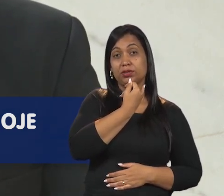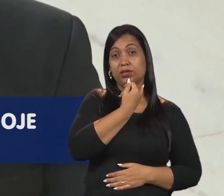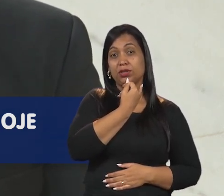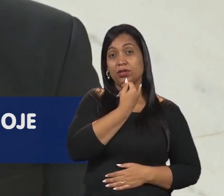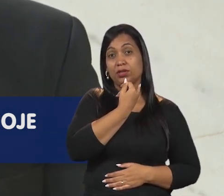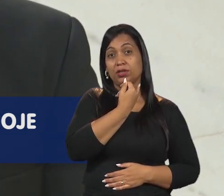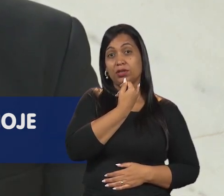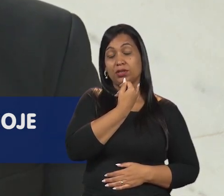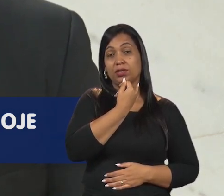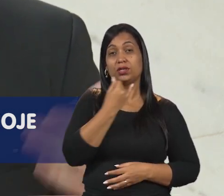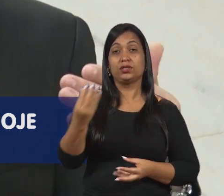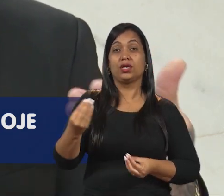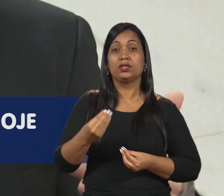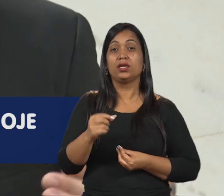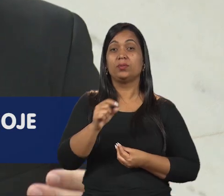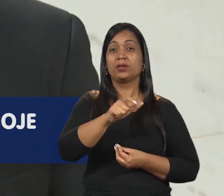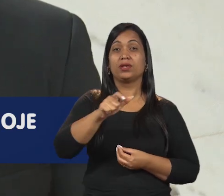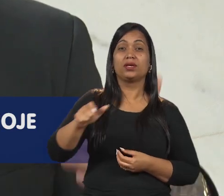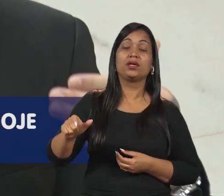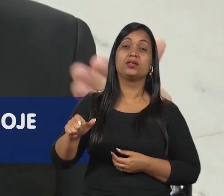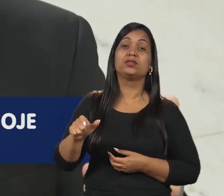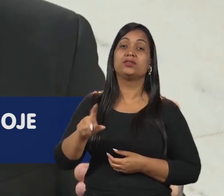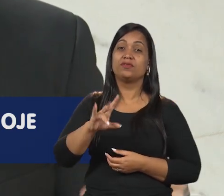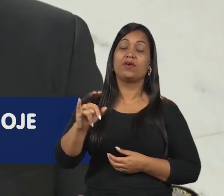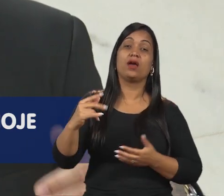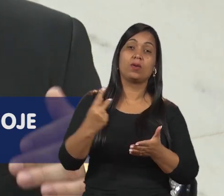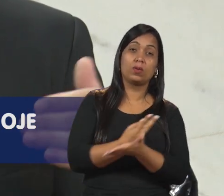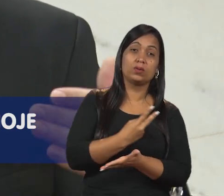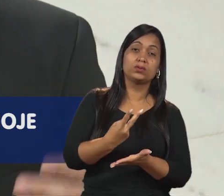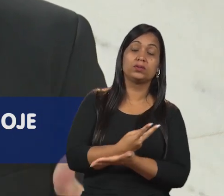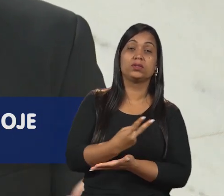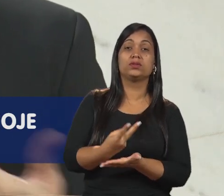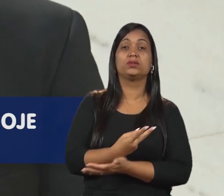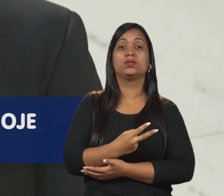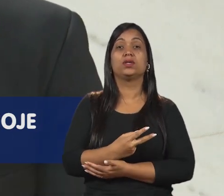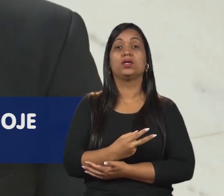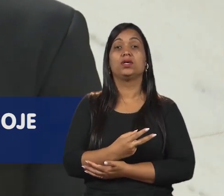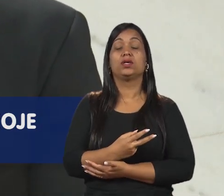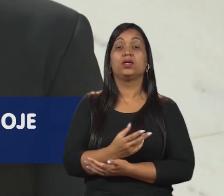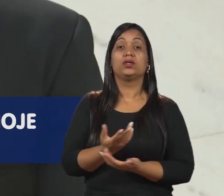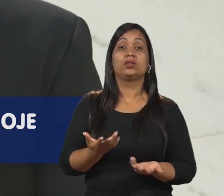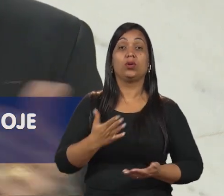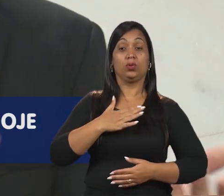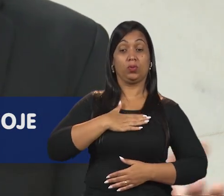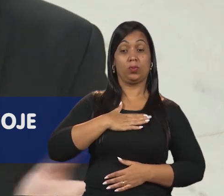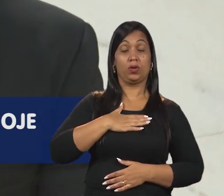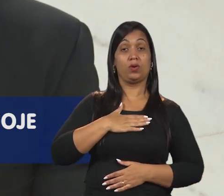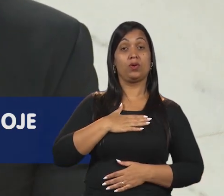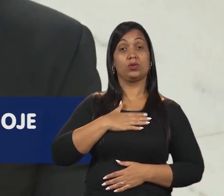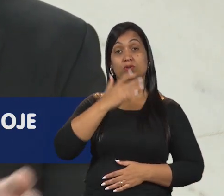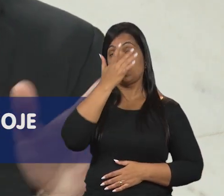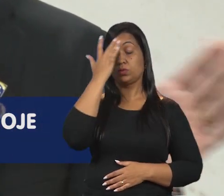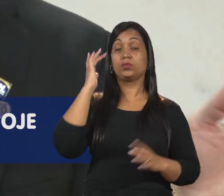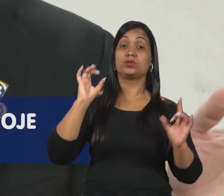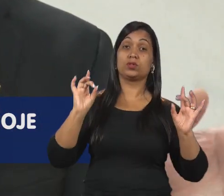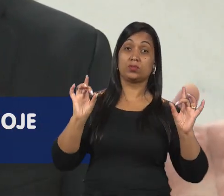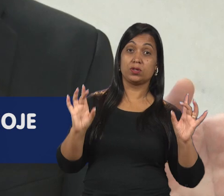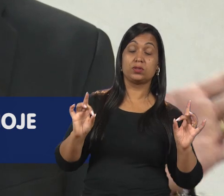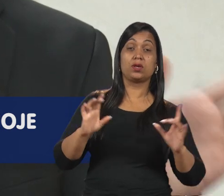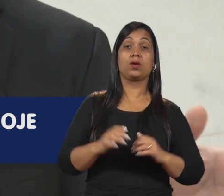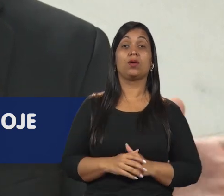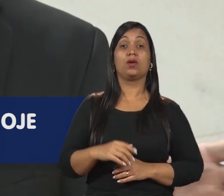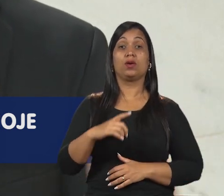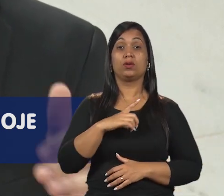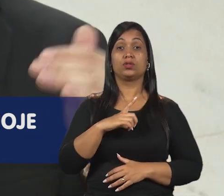gente recebe, é de que esses casos vão acontecer de uma maneira... E, assim, no meu caso, eu sou um privilegiado ainda. Eu tive